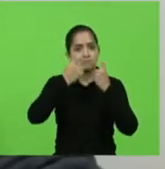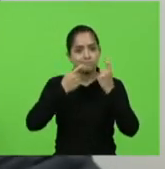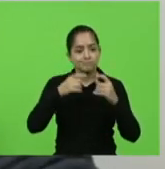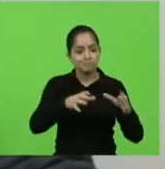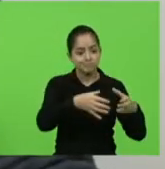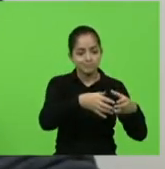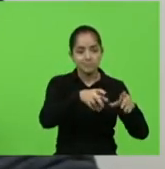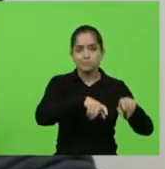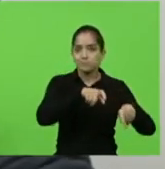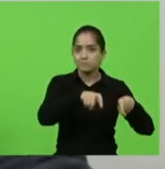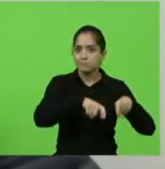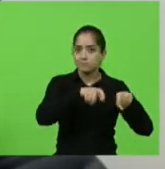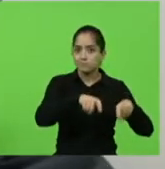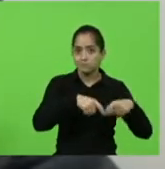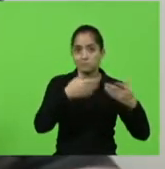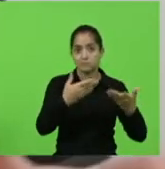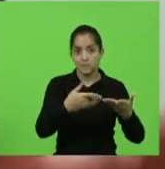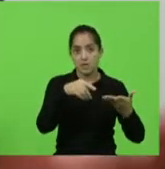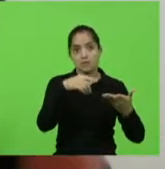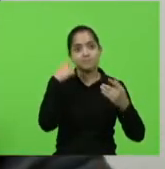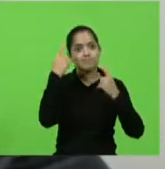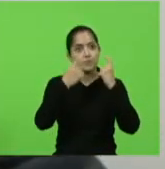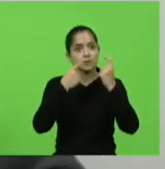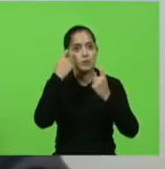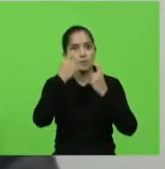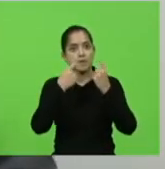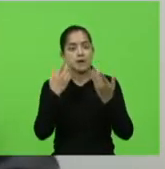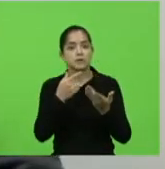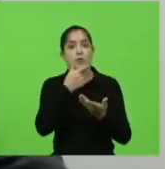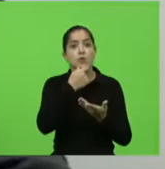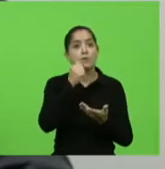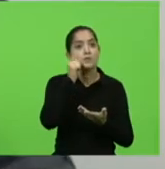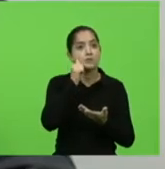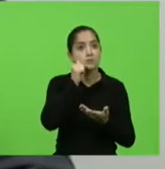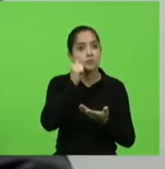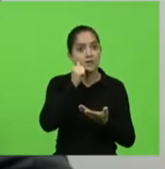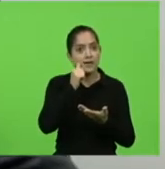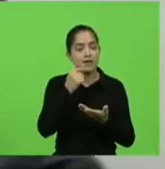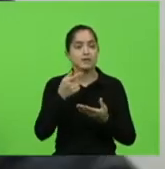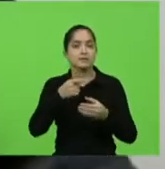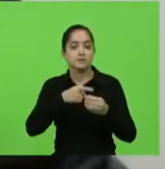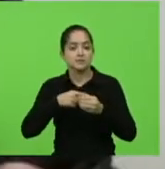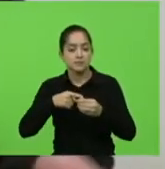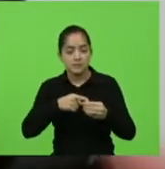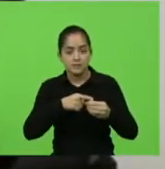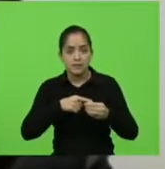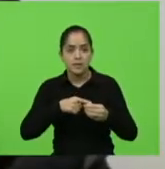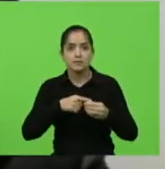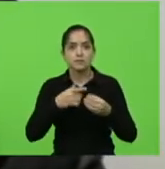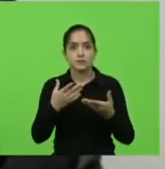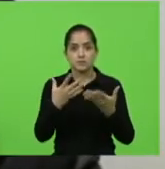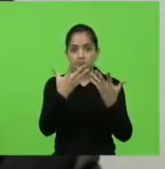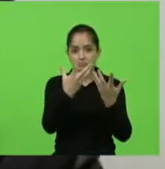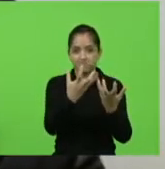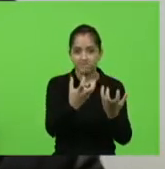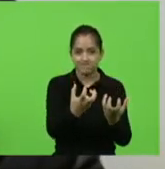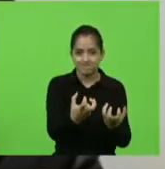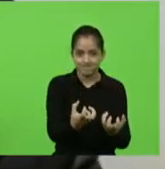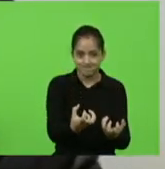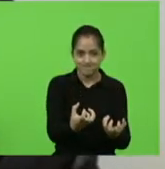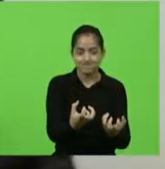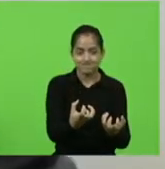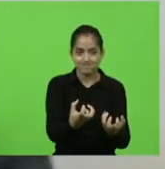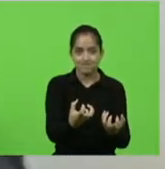agricultores, agricultoras, os homens e mulheres da cidade, porque a estiagem